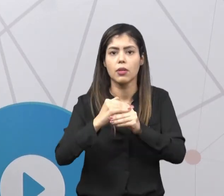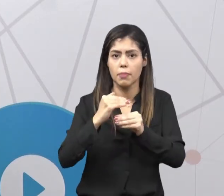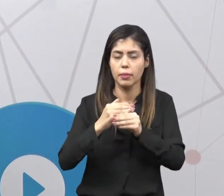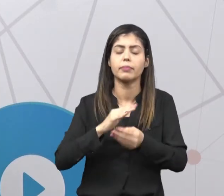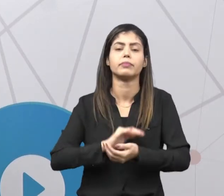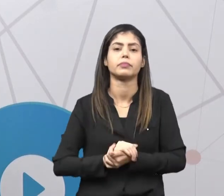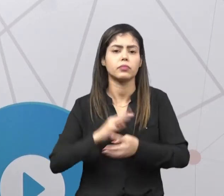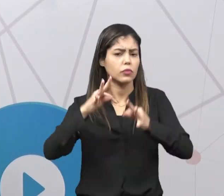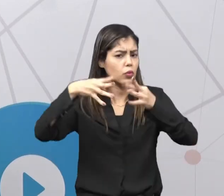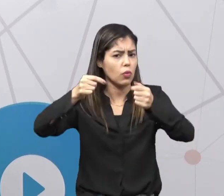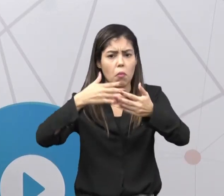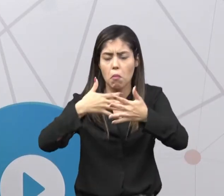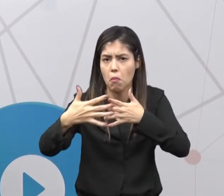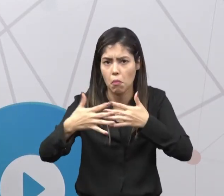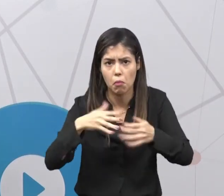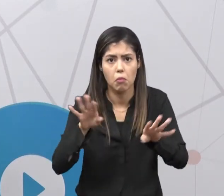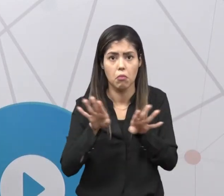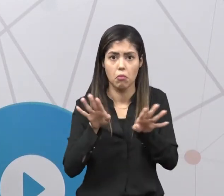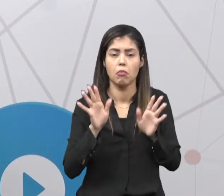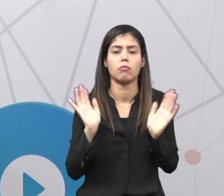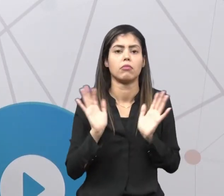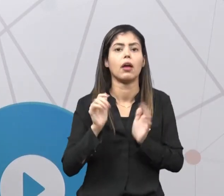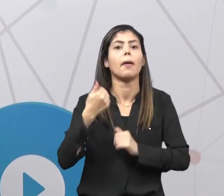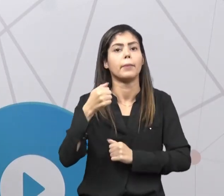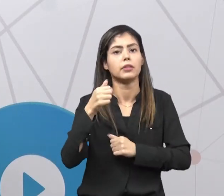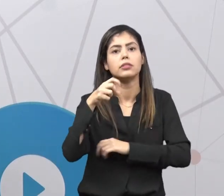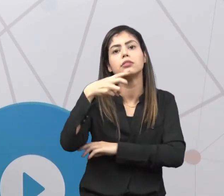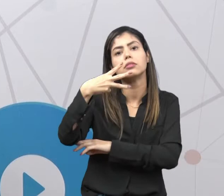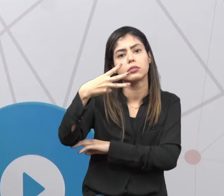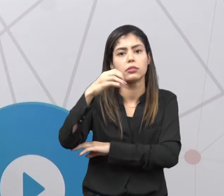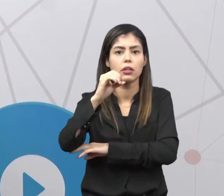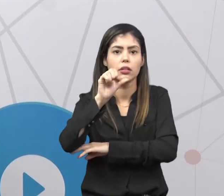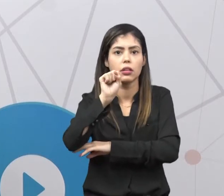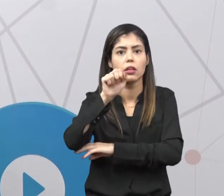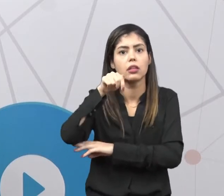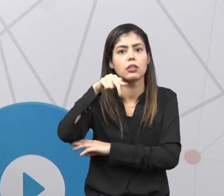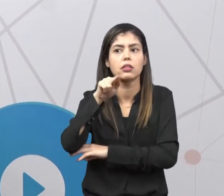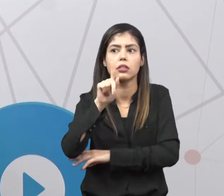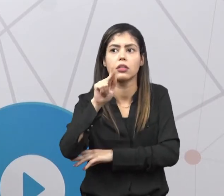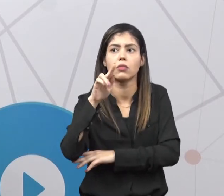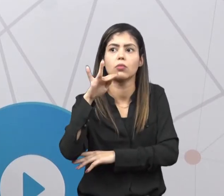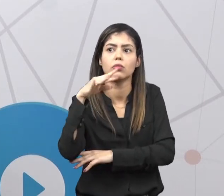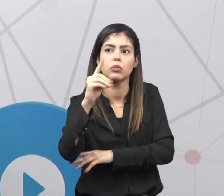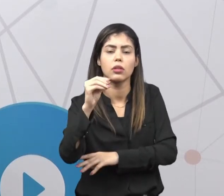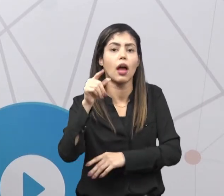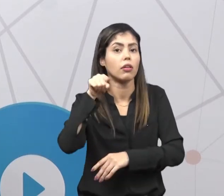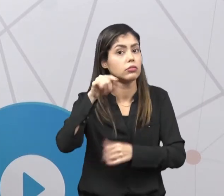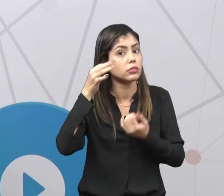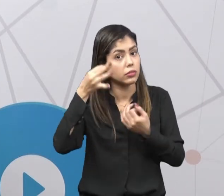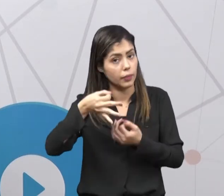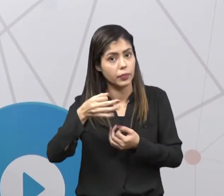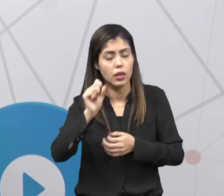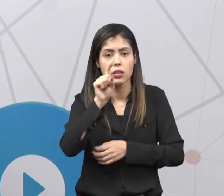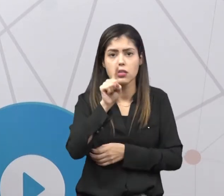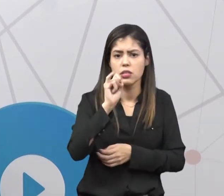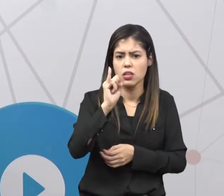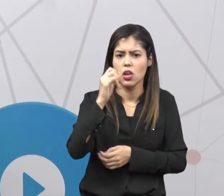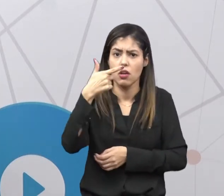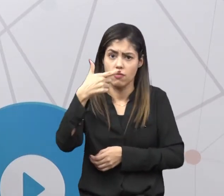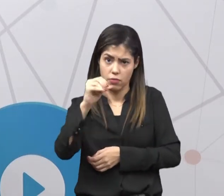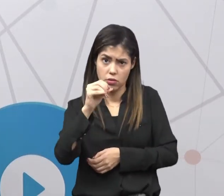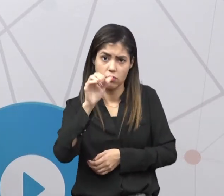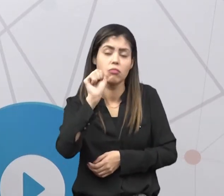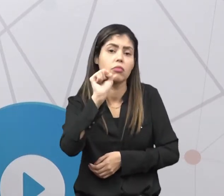Qualquer atividade que você vai fazer, fica em torno de 30 segundos, ok? Esse é o ideal. Professor, se eu ficar só 20 segundos, não